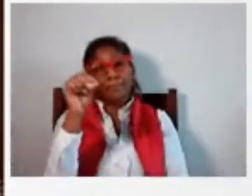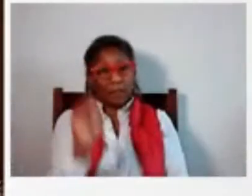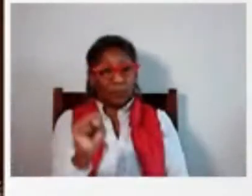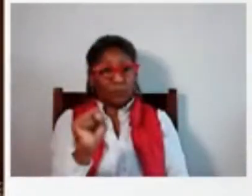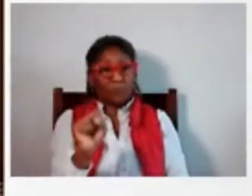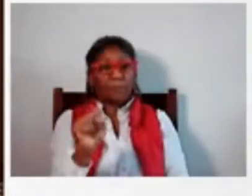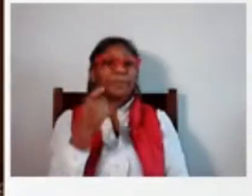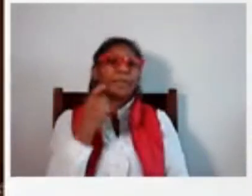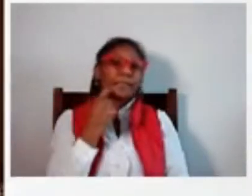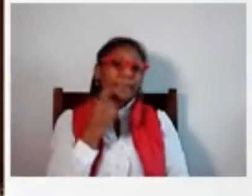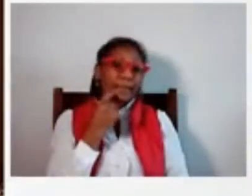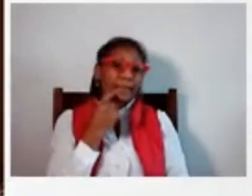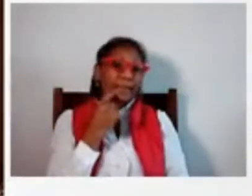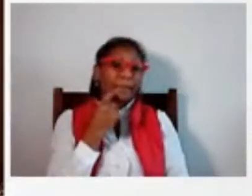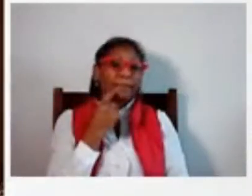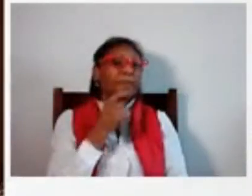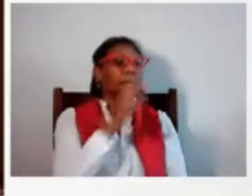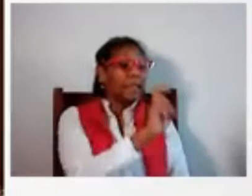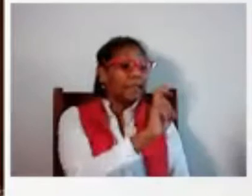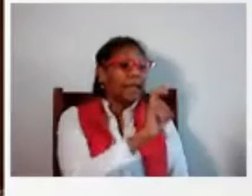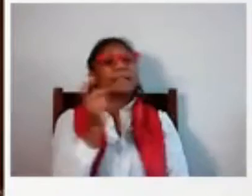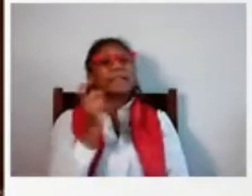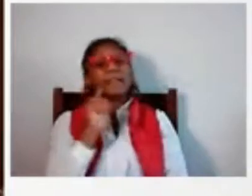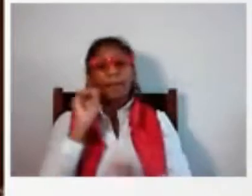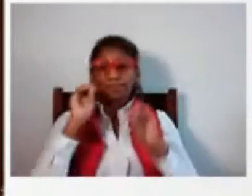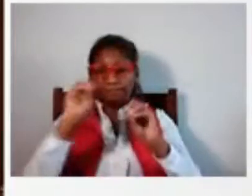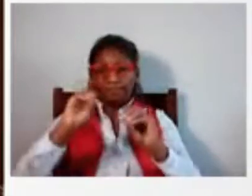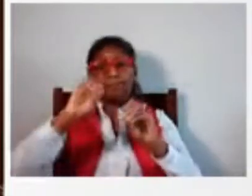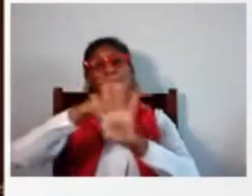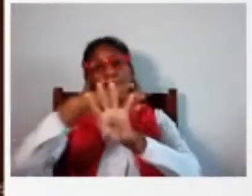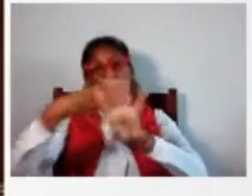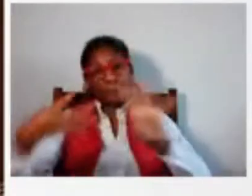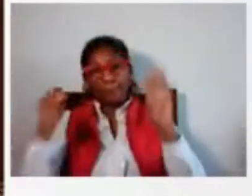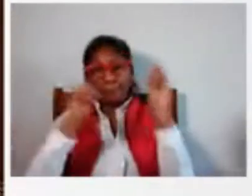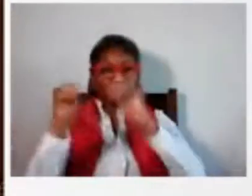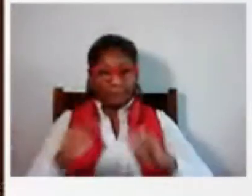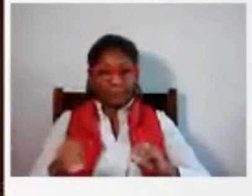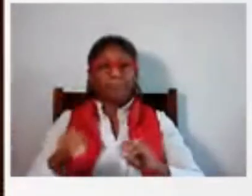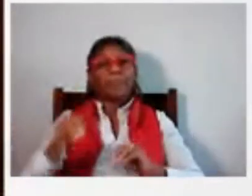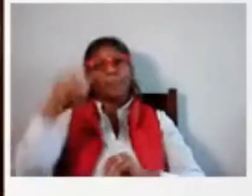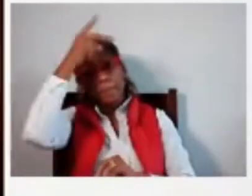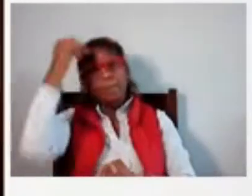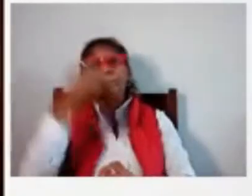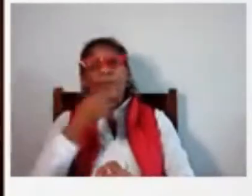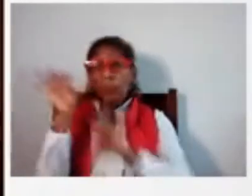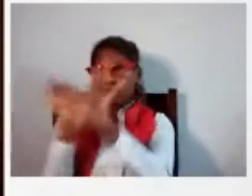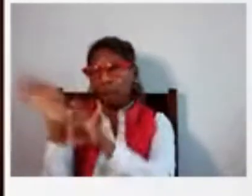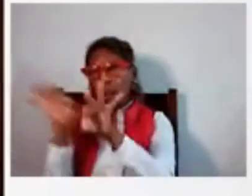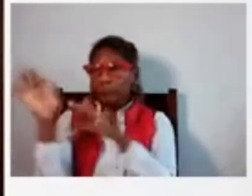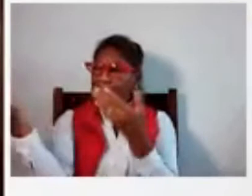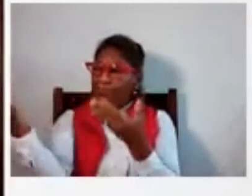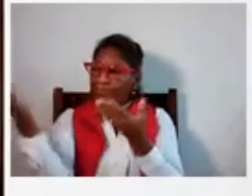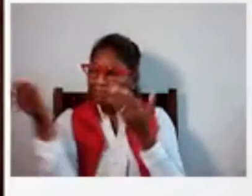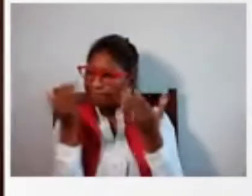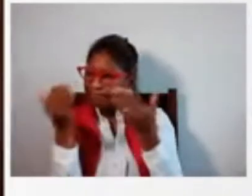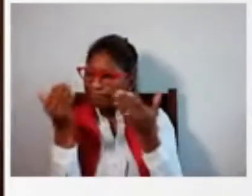na sexta, consolida os dados da quinta, emite os dados na sexta, recurso dos prefeitos até segunda, consolida os dados segunda,